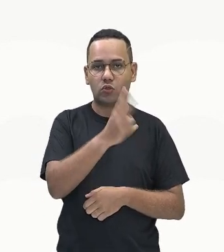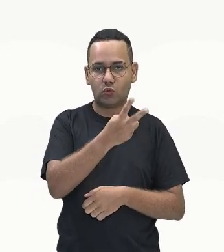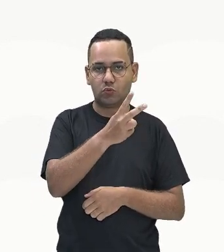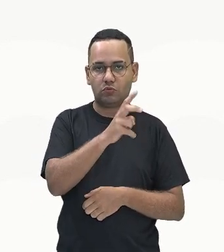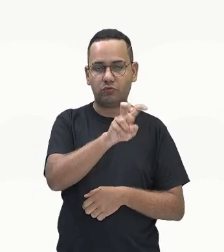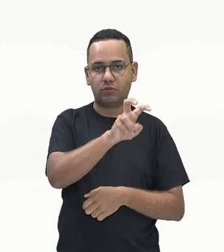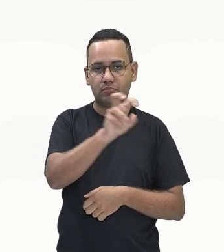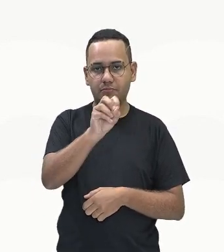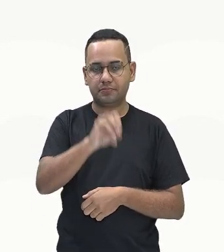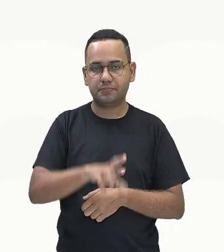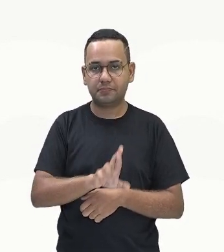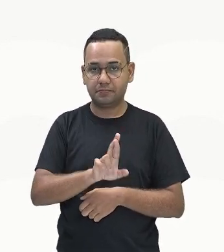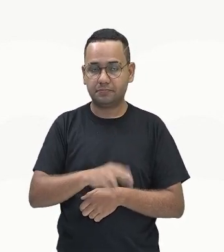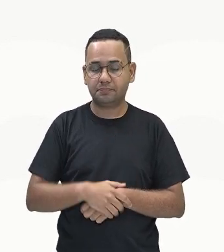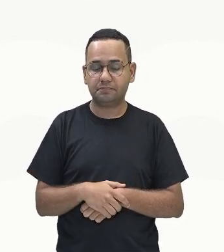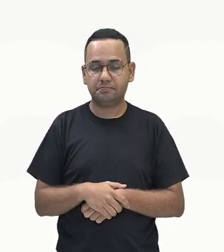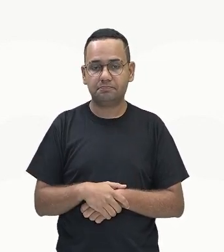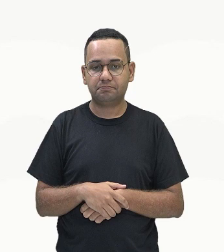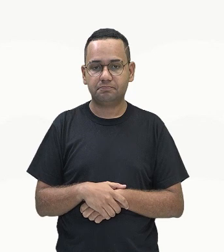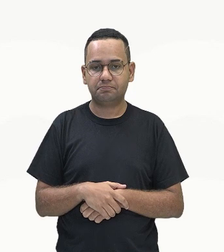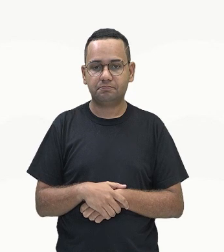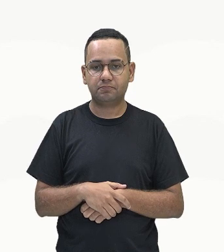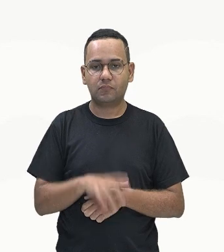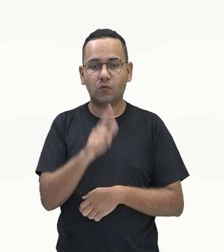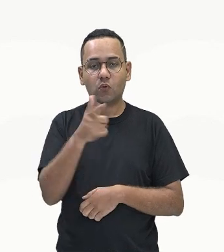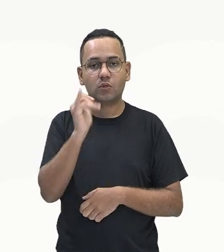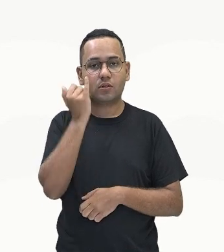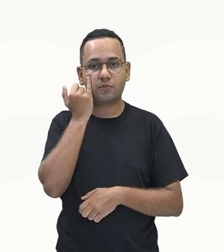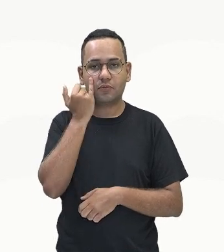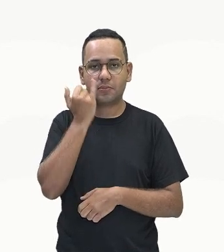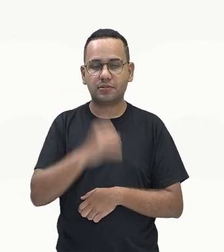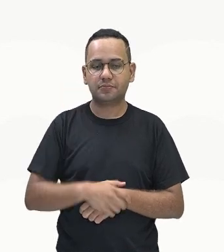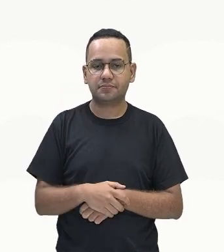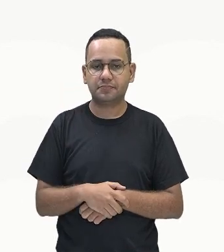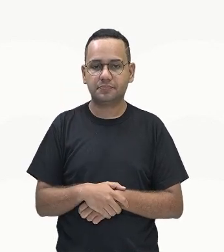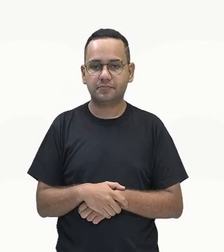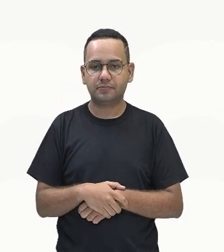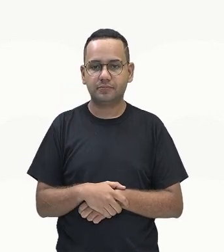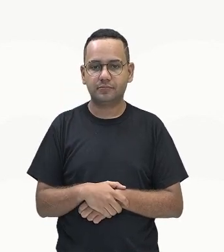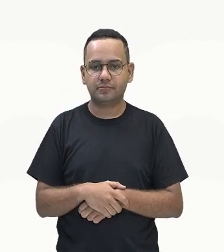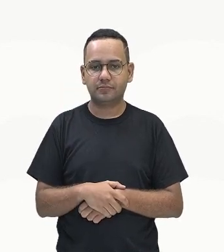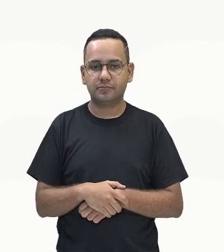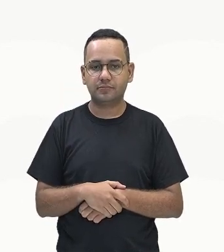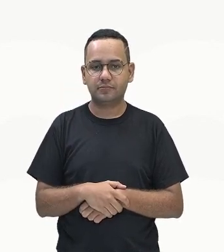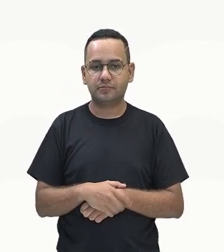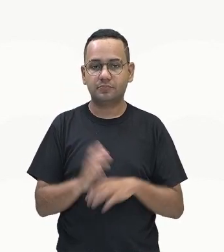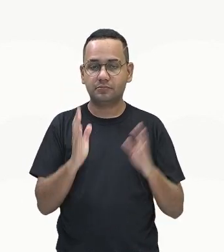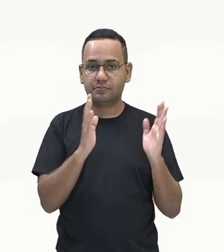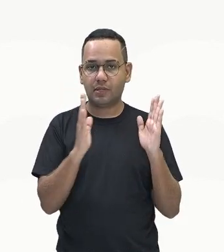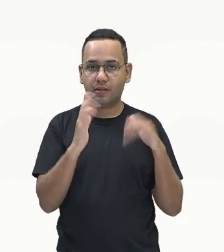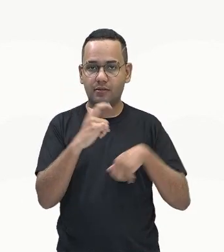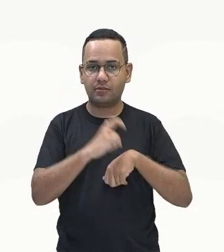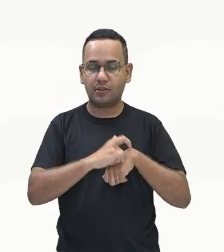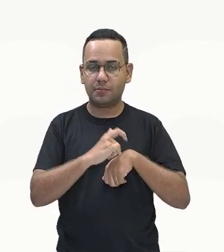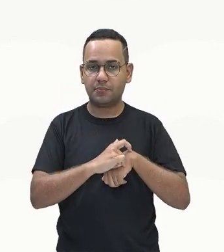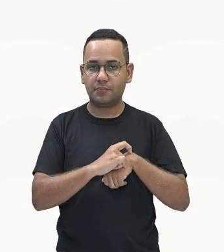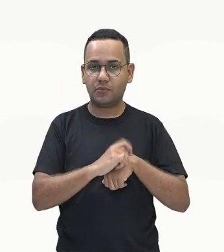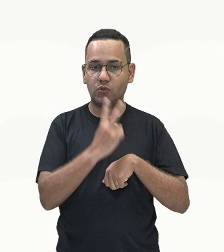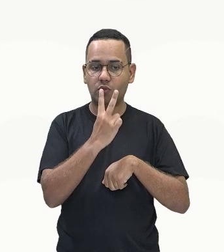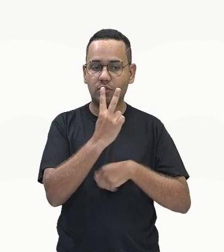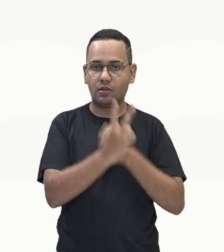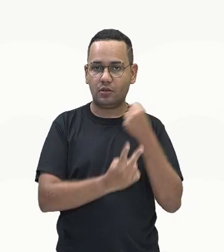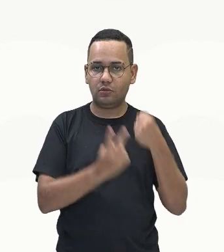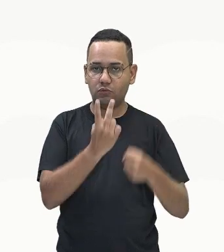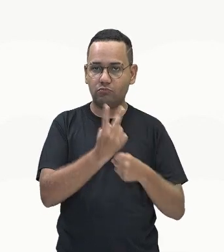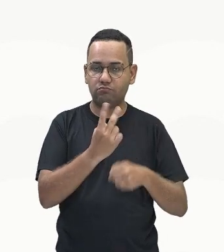tá? Importante destacar também que o período de tempo aqui está em anos, né, ou seja, 2